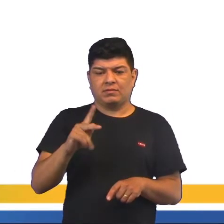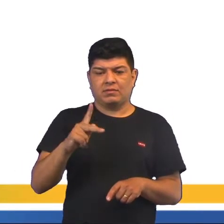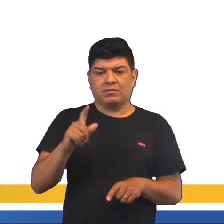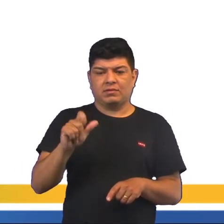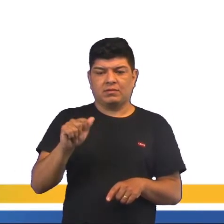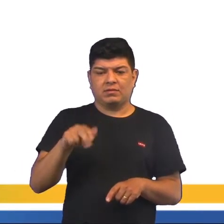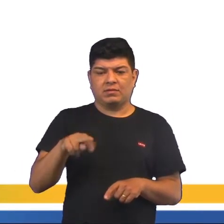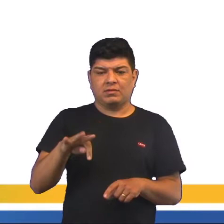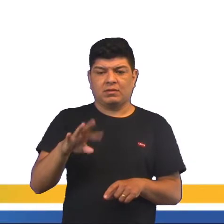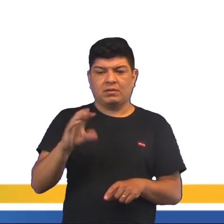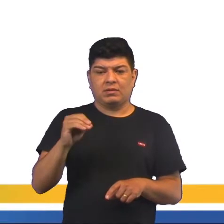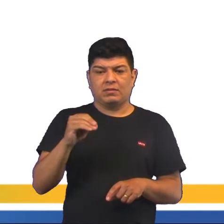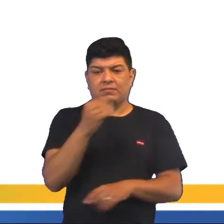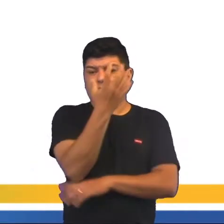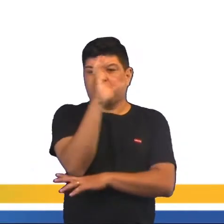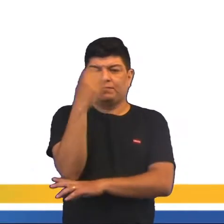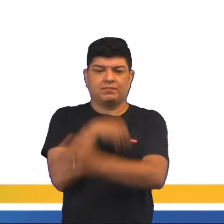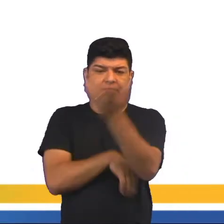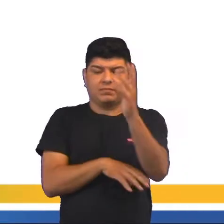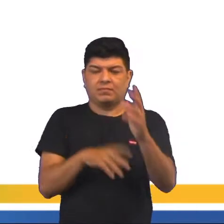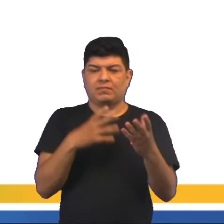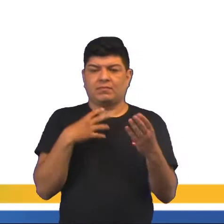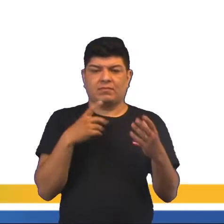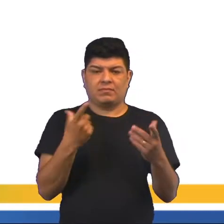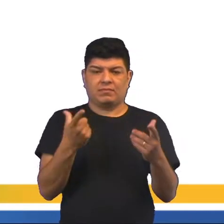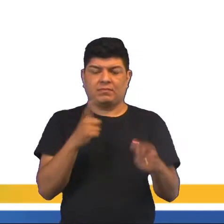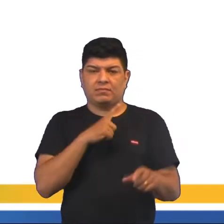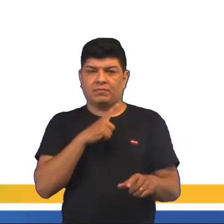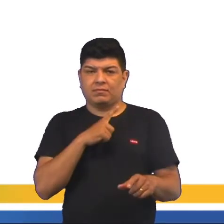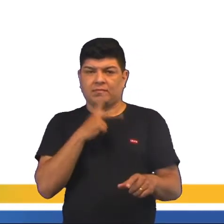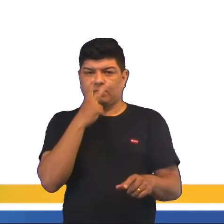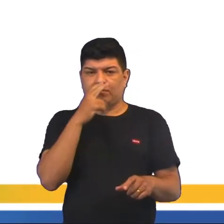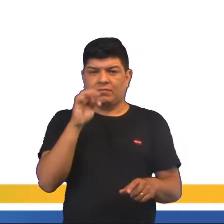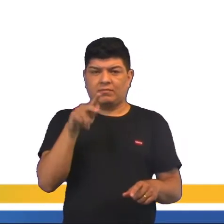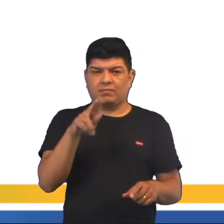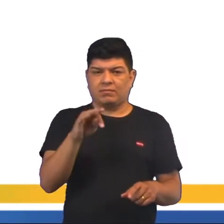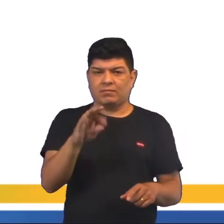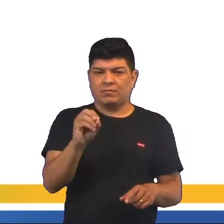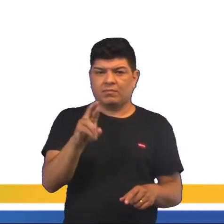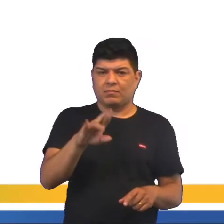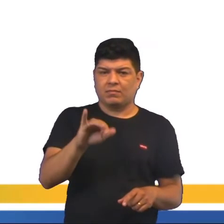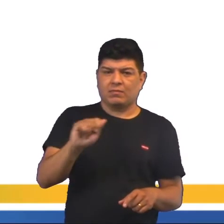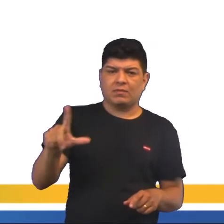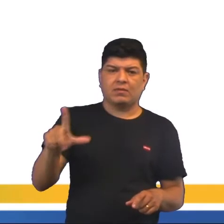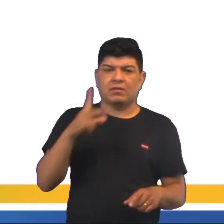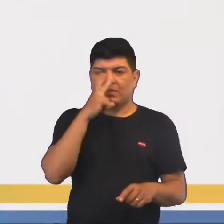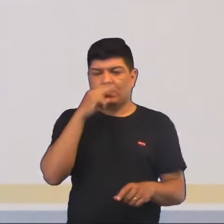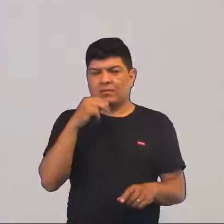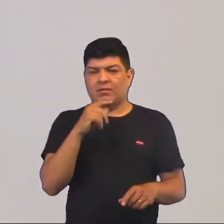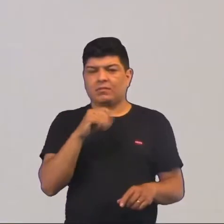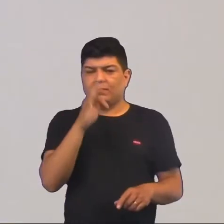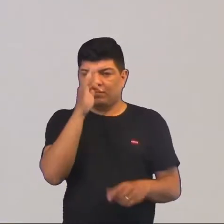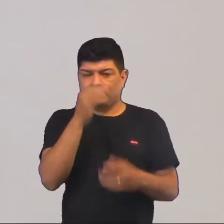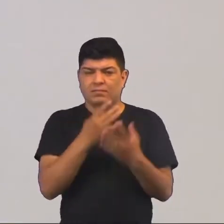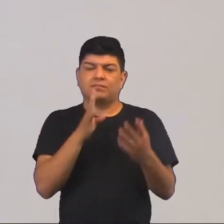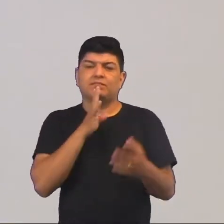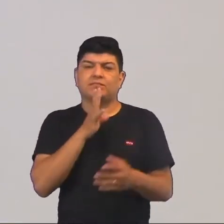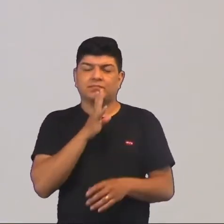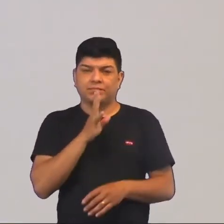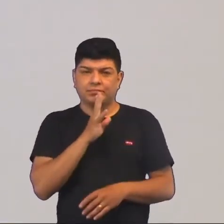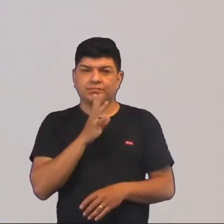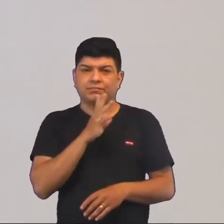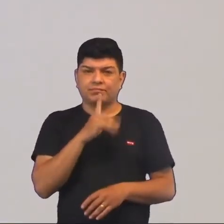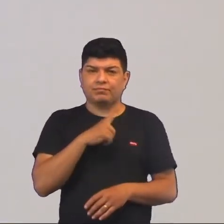planaltos, coberto pela extensa floresta latifoliada equatorial amazônica, ou seja, essas plantas que nós